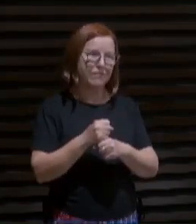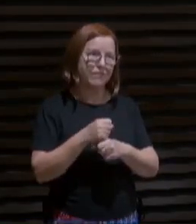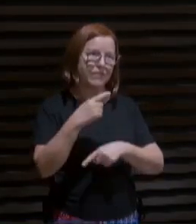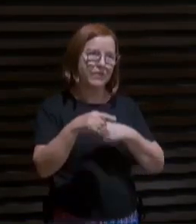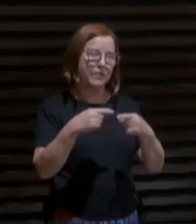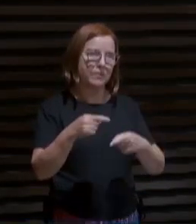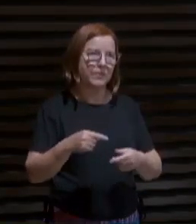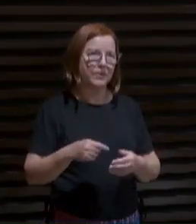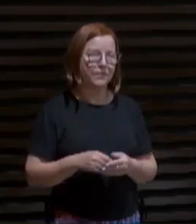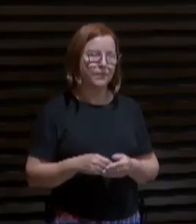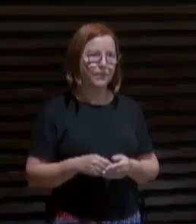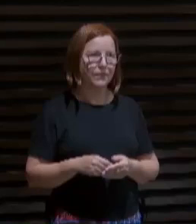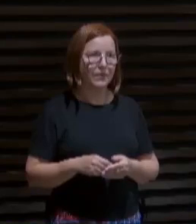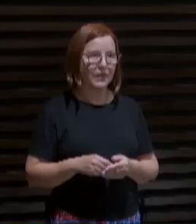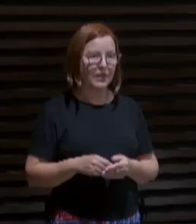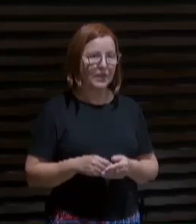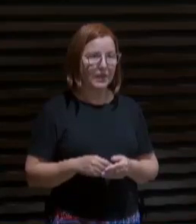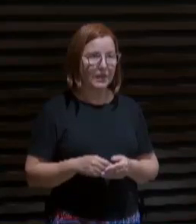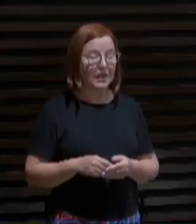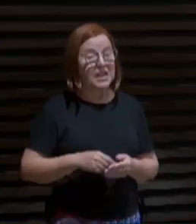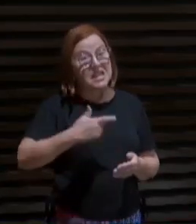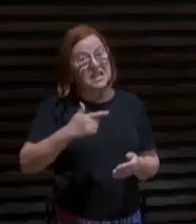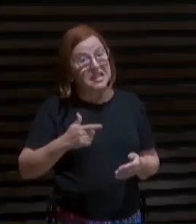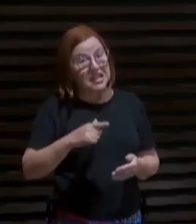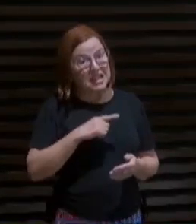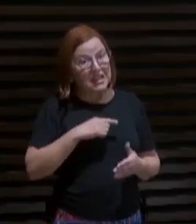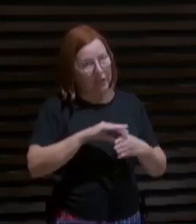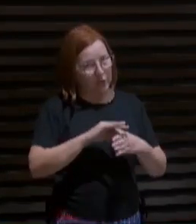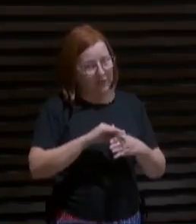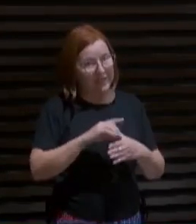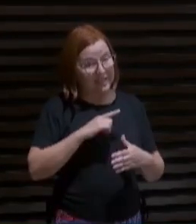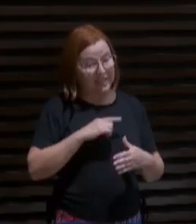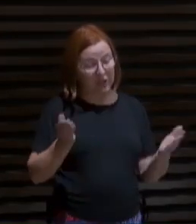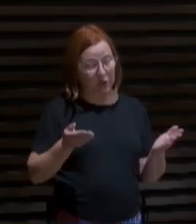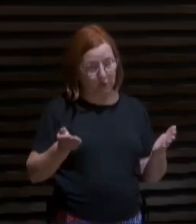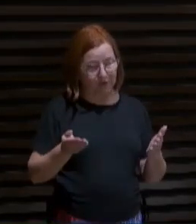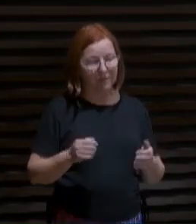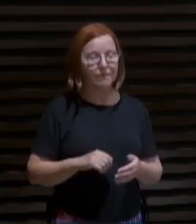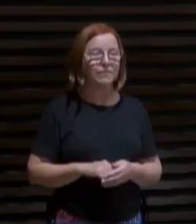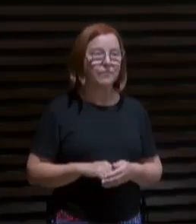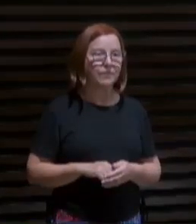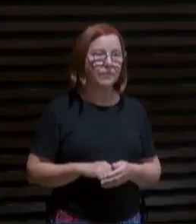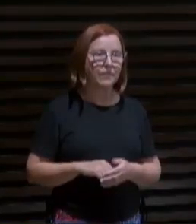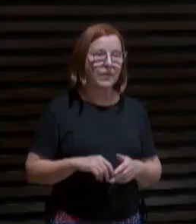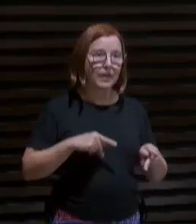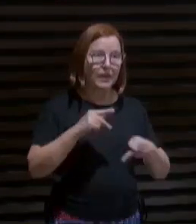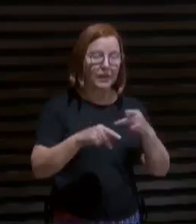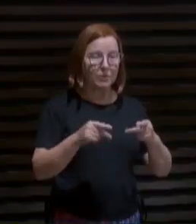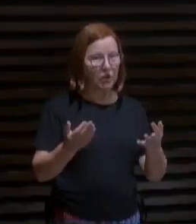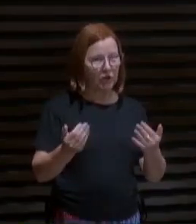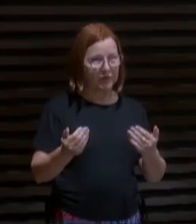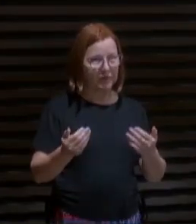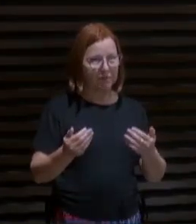sem ter as doenças que nós temos hoje, onde as pessoas mais novas morriam com